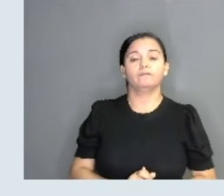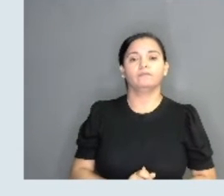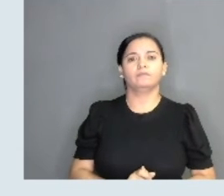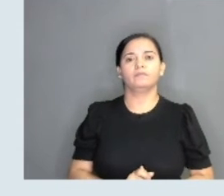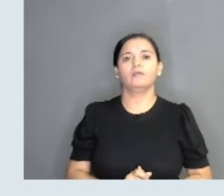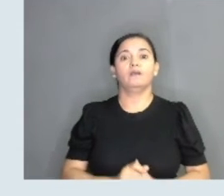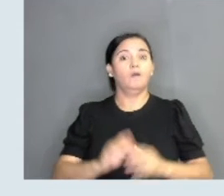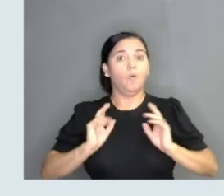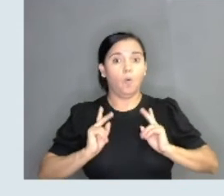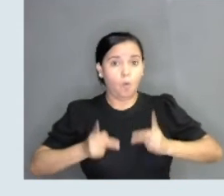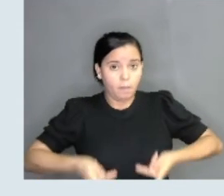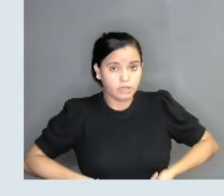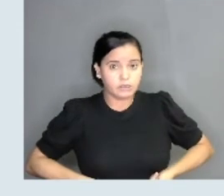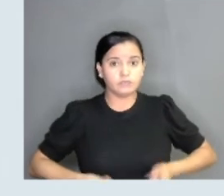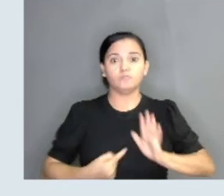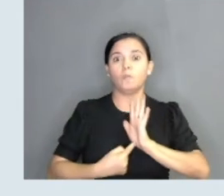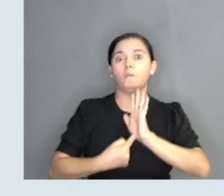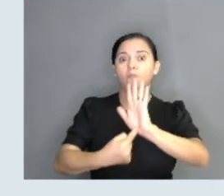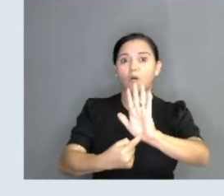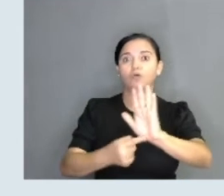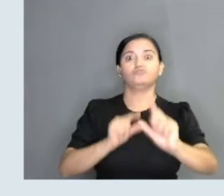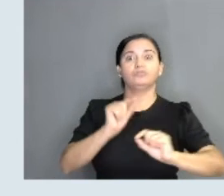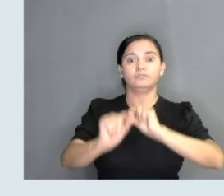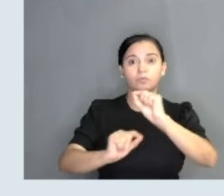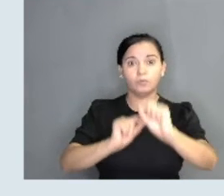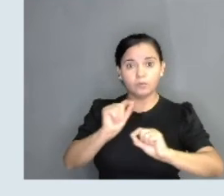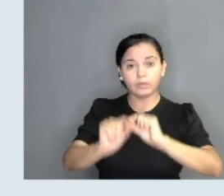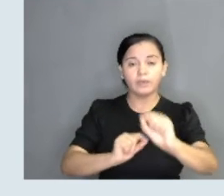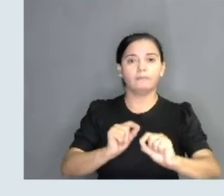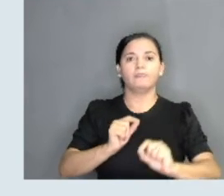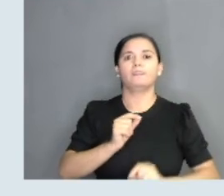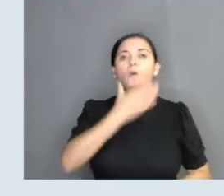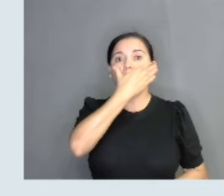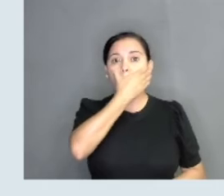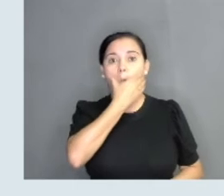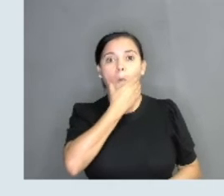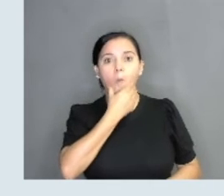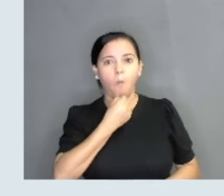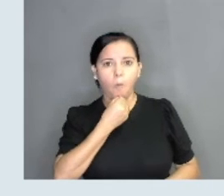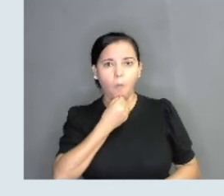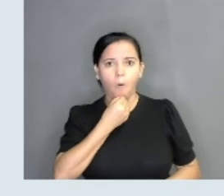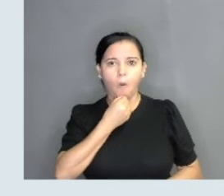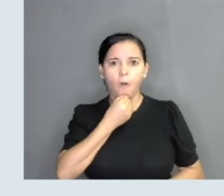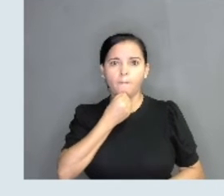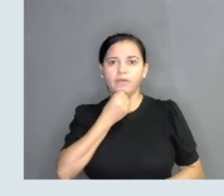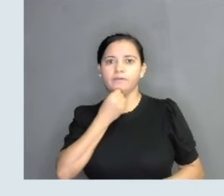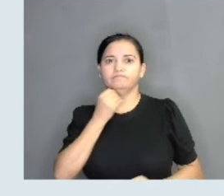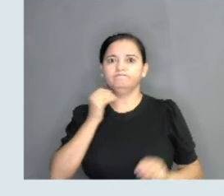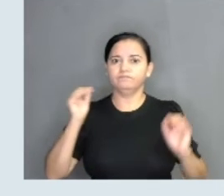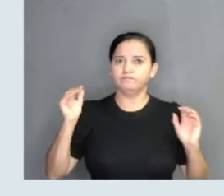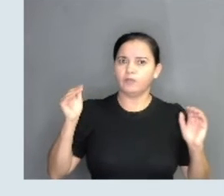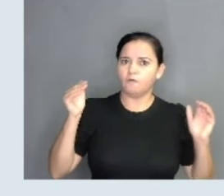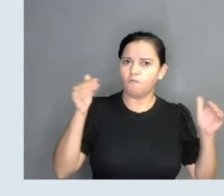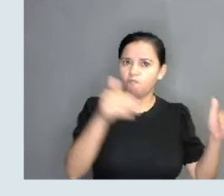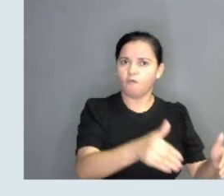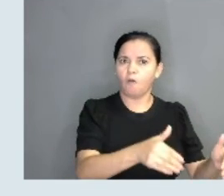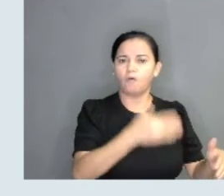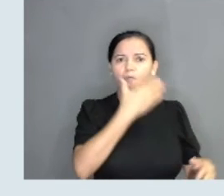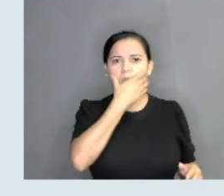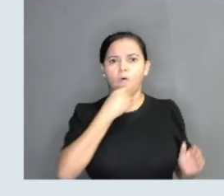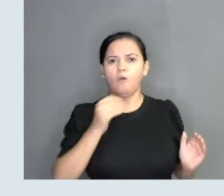humanismo ele mostra que dessa vez o homem seria o centro para tirar todas as dúvidas.